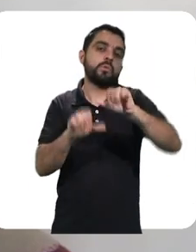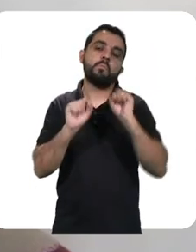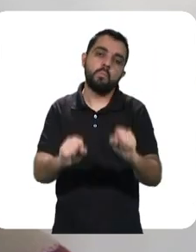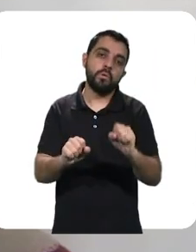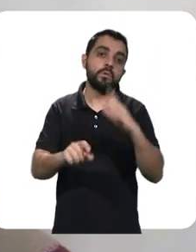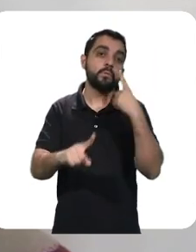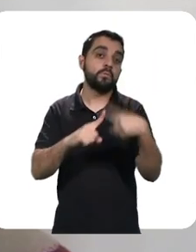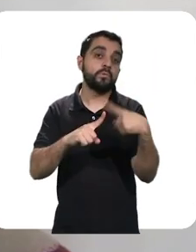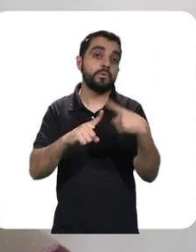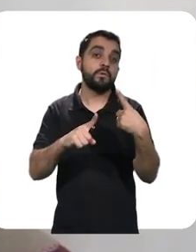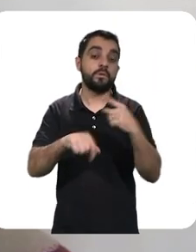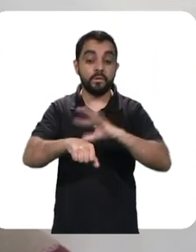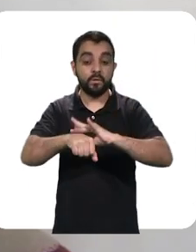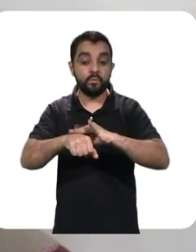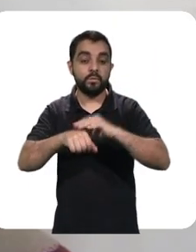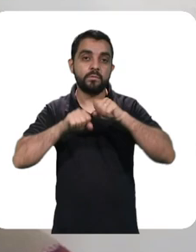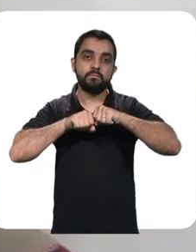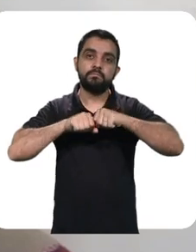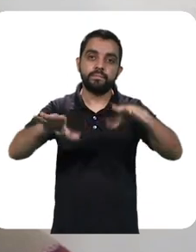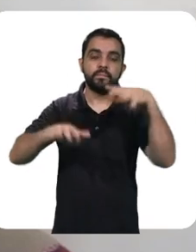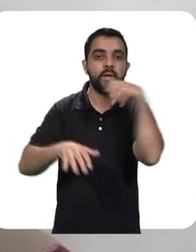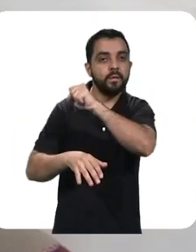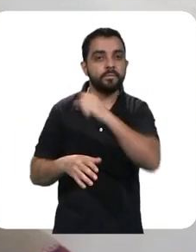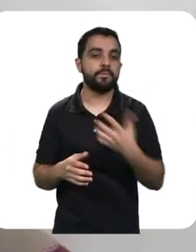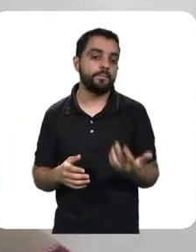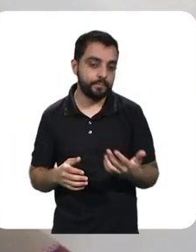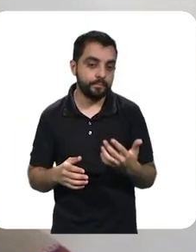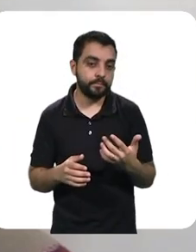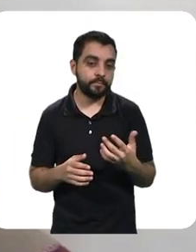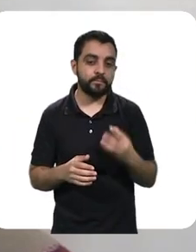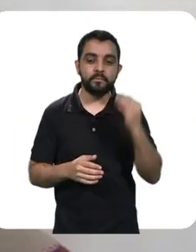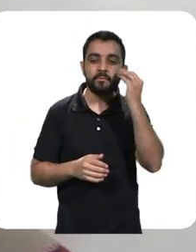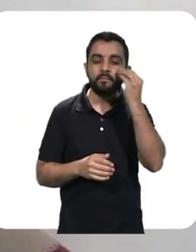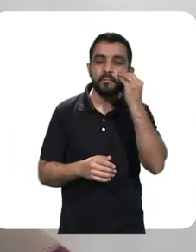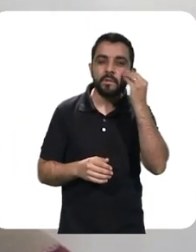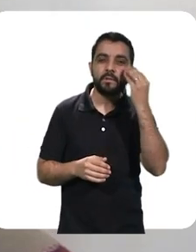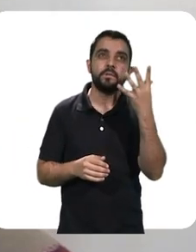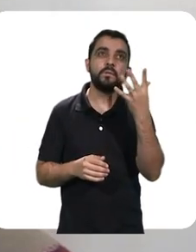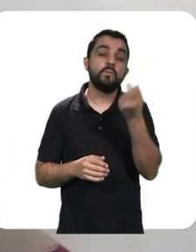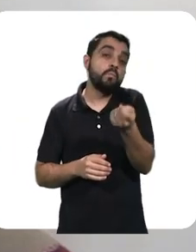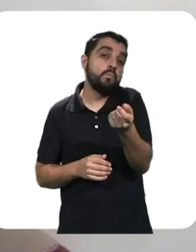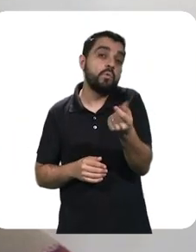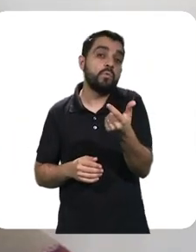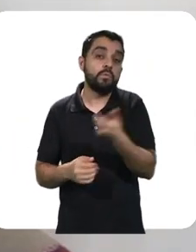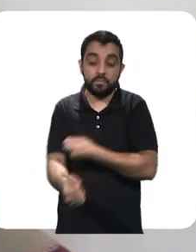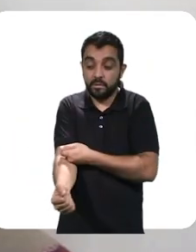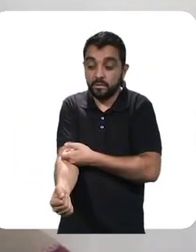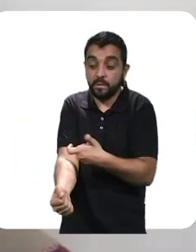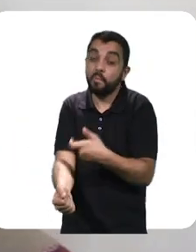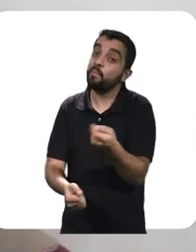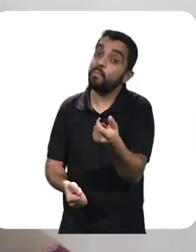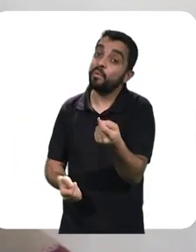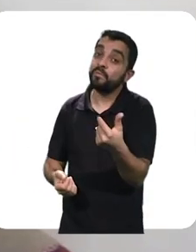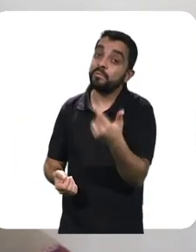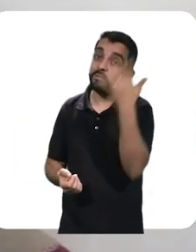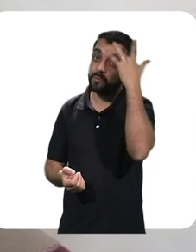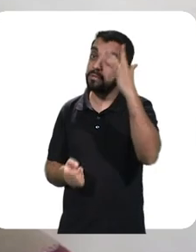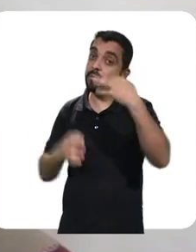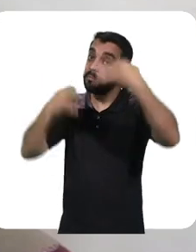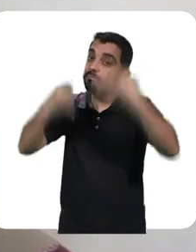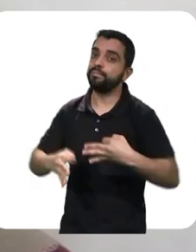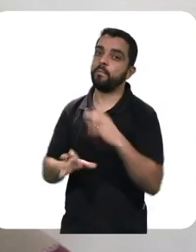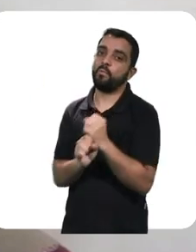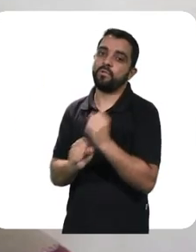o cenário da doença muda, né, rapidamente. E como a gente está testando muito pouco, a gente não tem a realidade dessa doença,